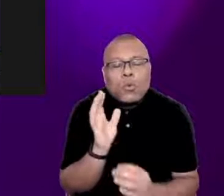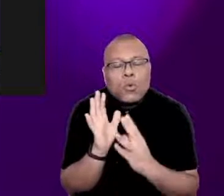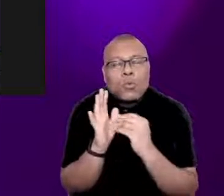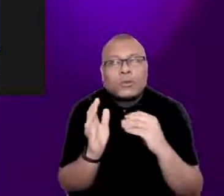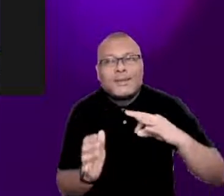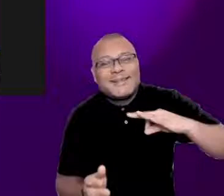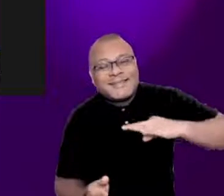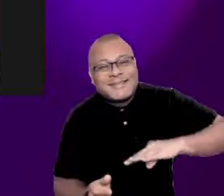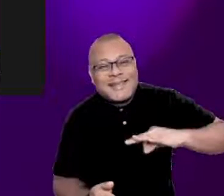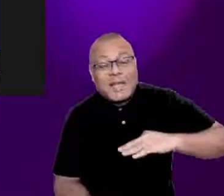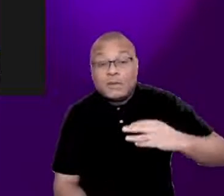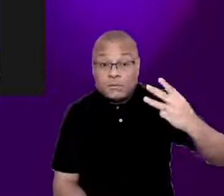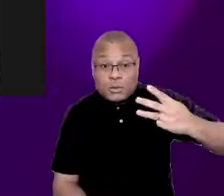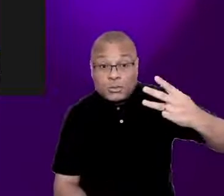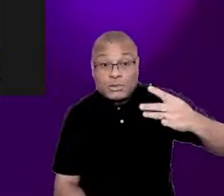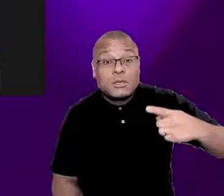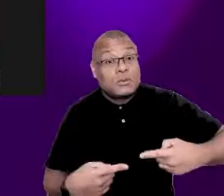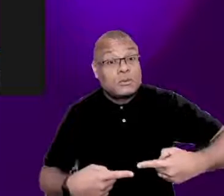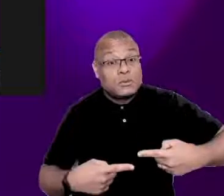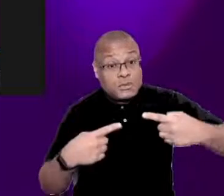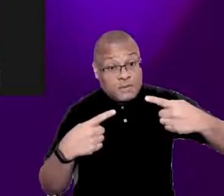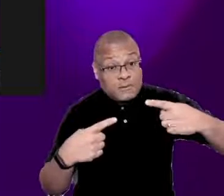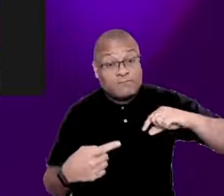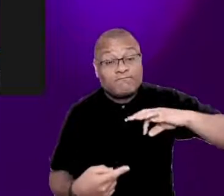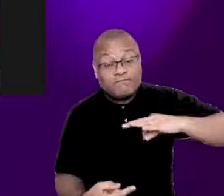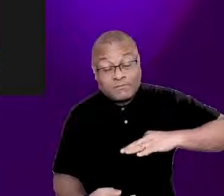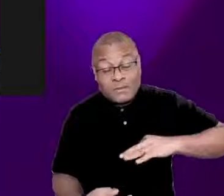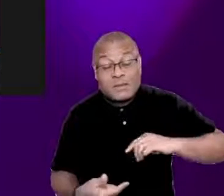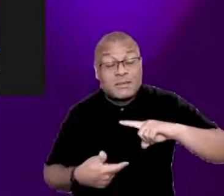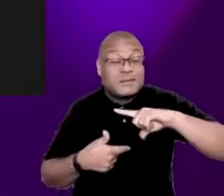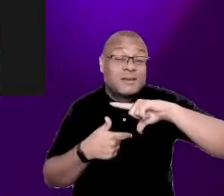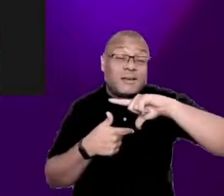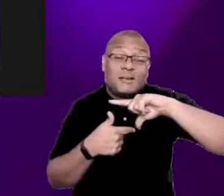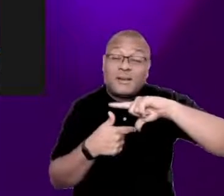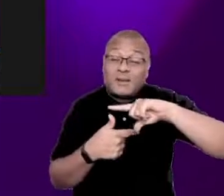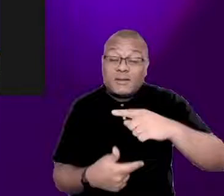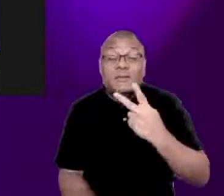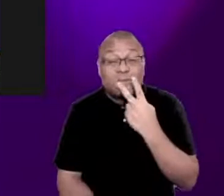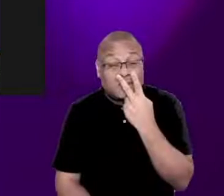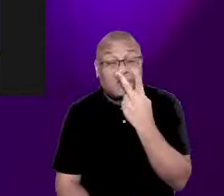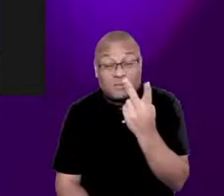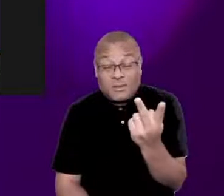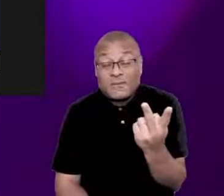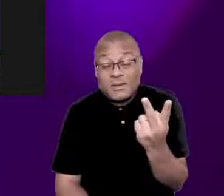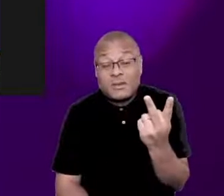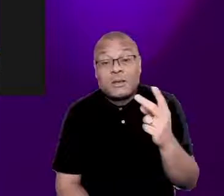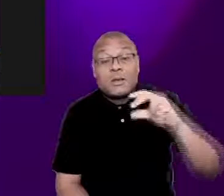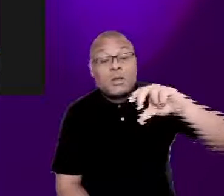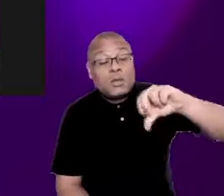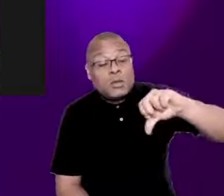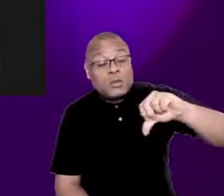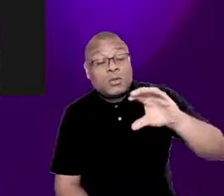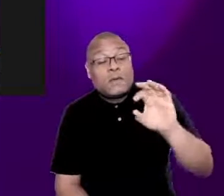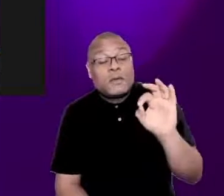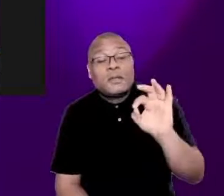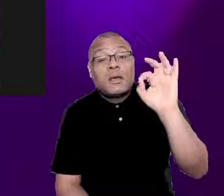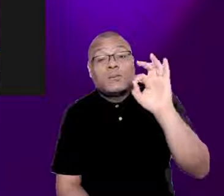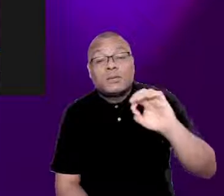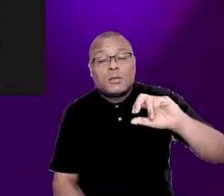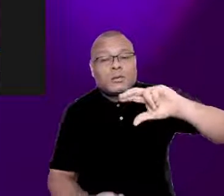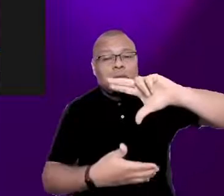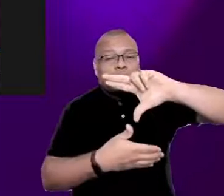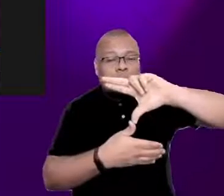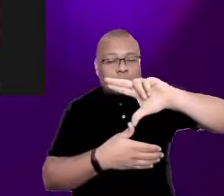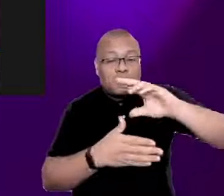remuneração, que é o terceiro desafio, que já é tão tradicional e que vocês vão ver daqui a pouco, mais de 90% da América Latina, nos hospitais que a